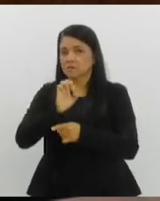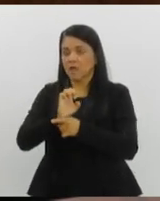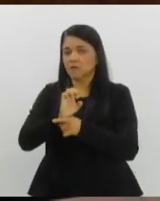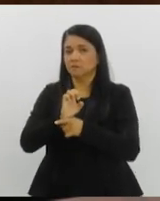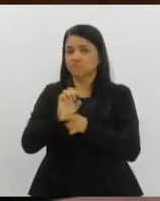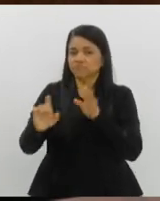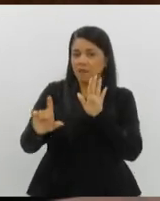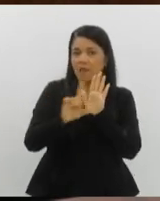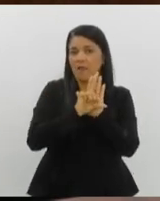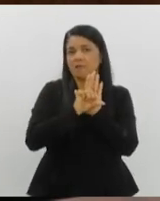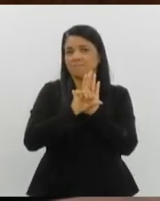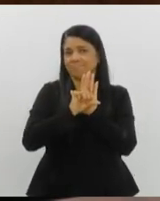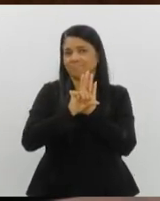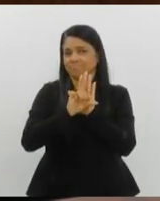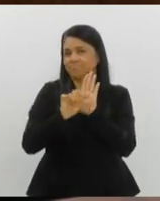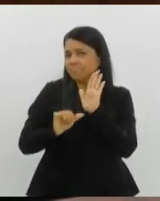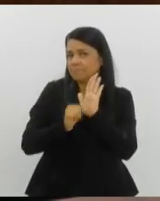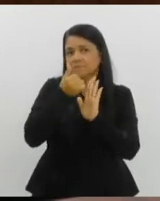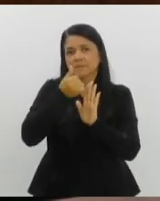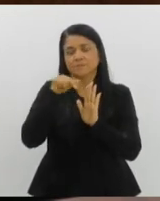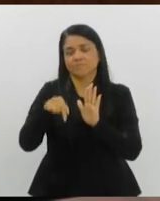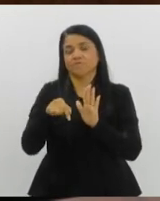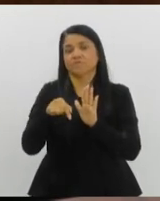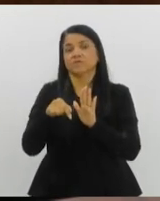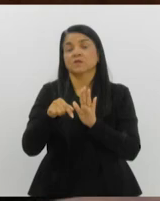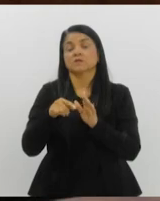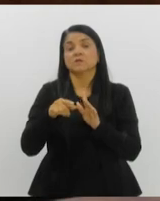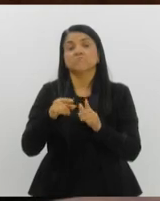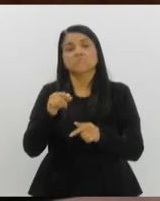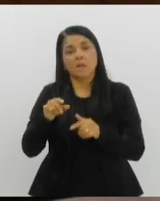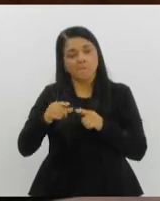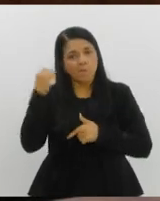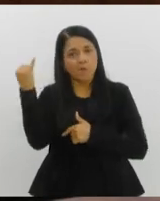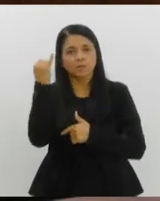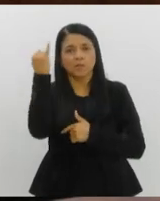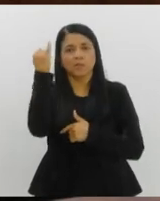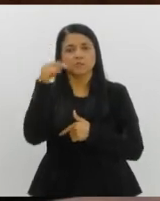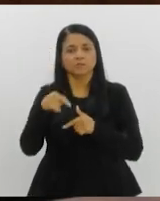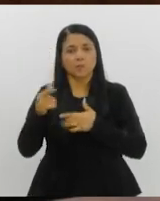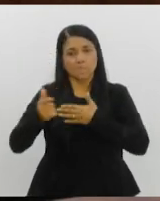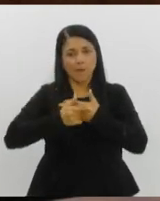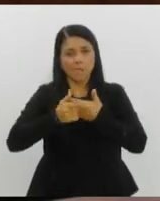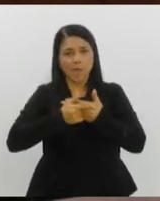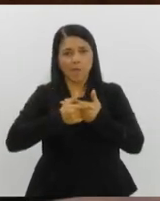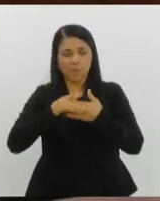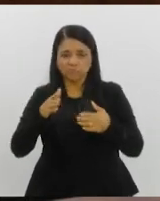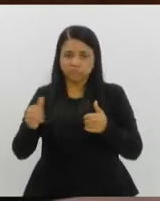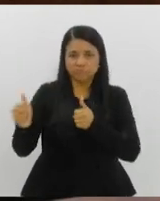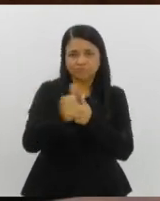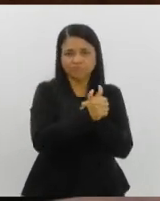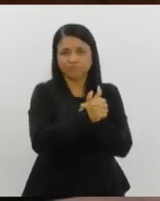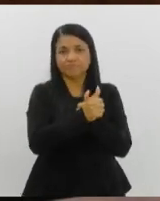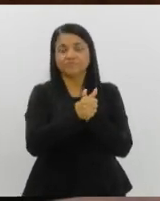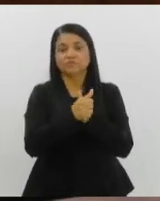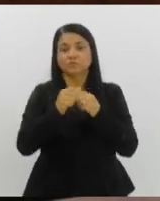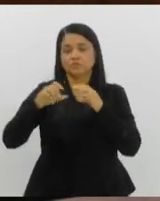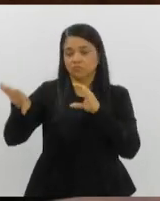assim, que é mais um passo para devolver ao Rio de Janeiro o papel de protagonista do audiovisual brasileiro.